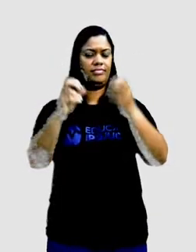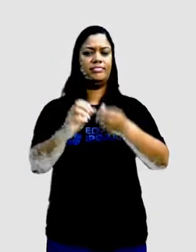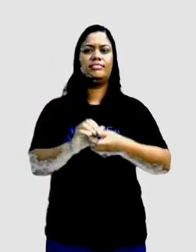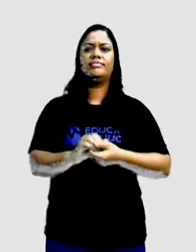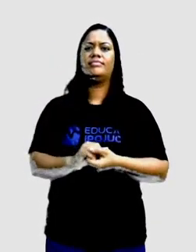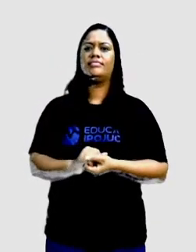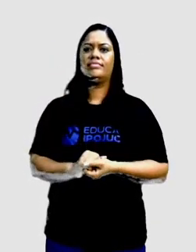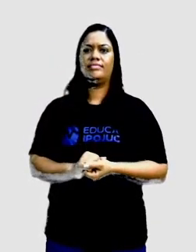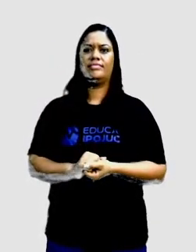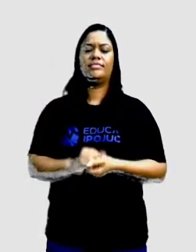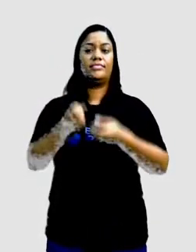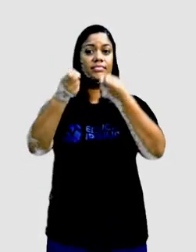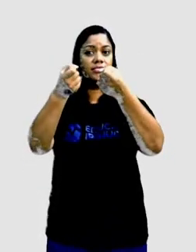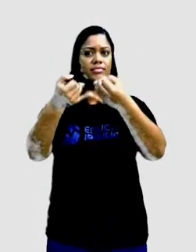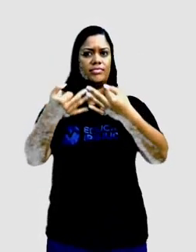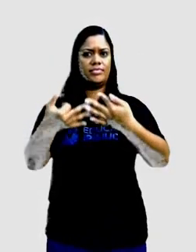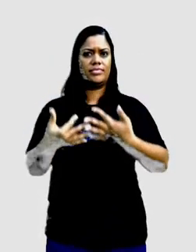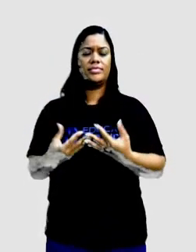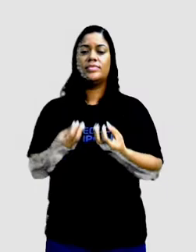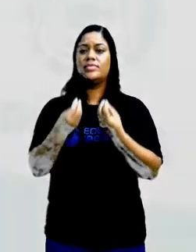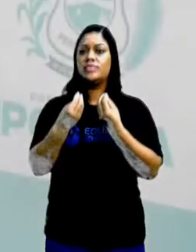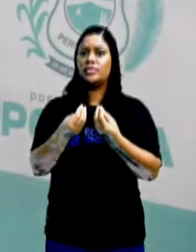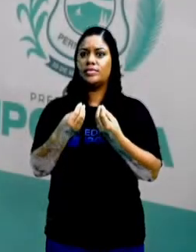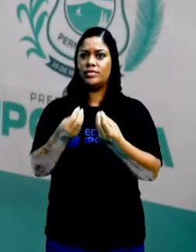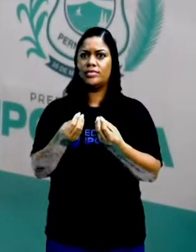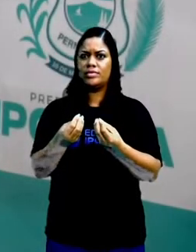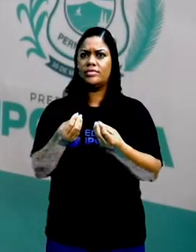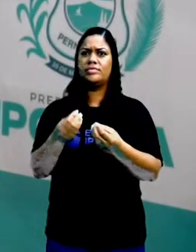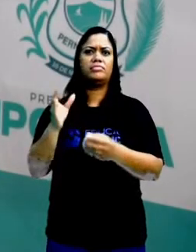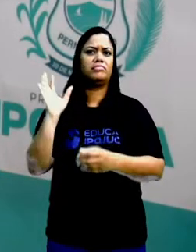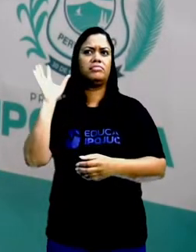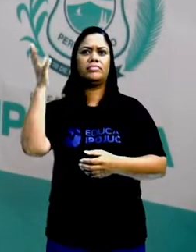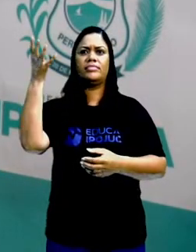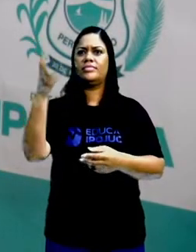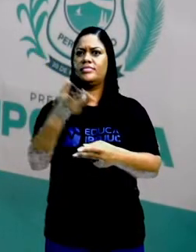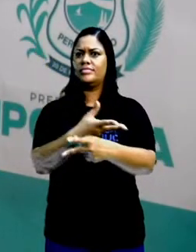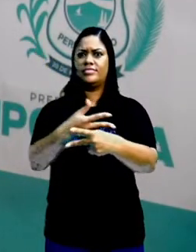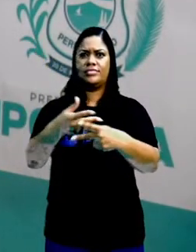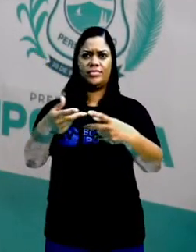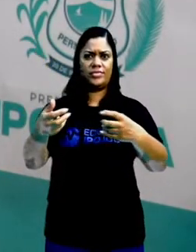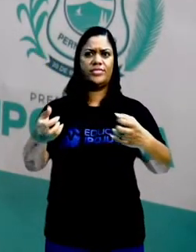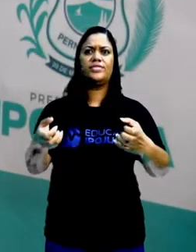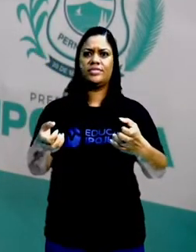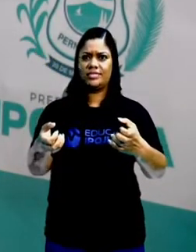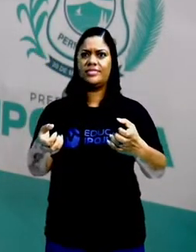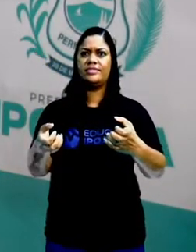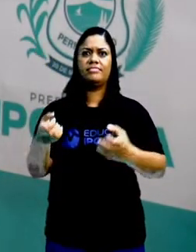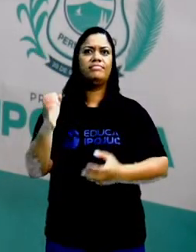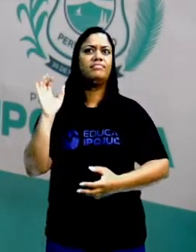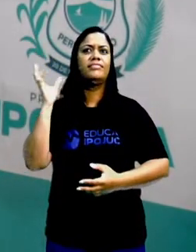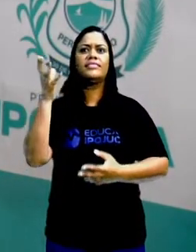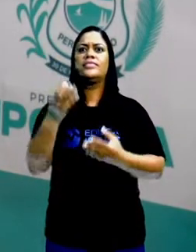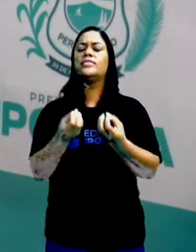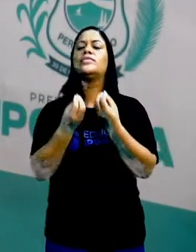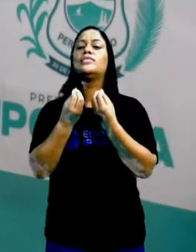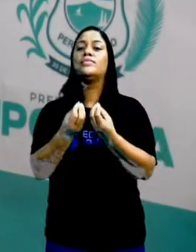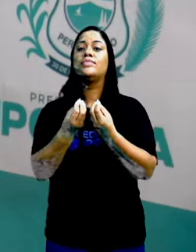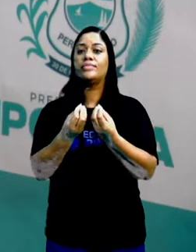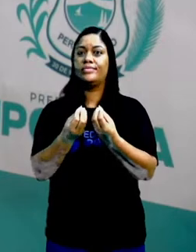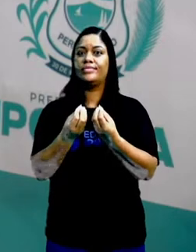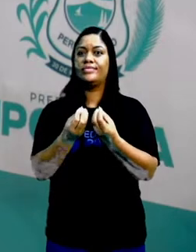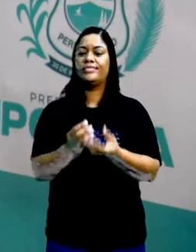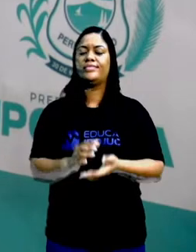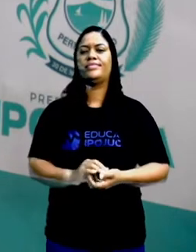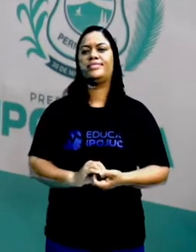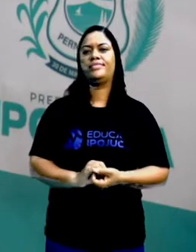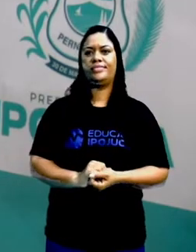justamente né você é explicar como é que determinado os fenômenos determinado as coisas acontecem como elas ocorrem